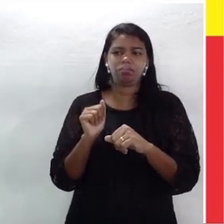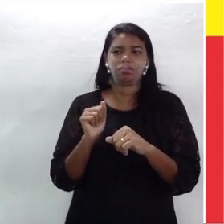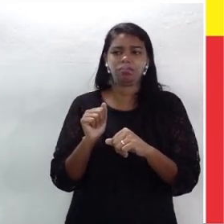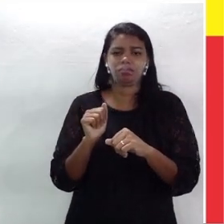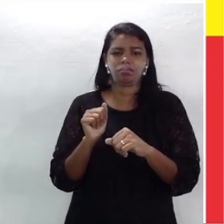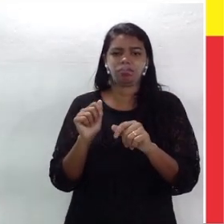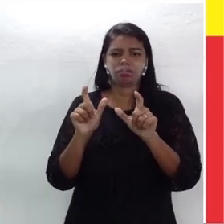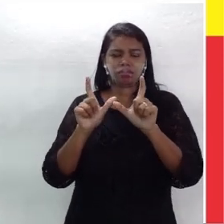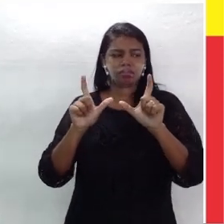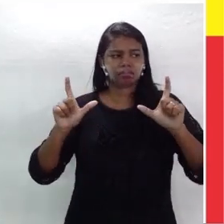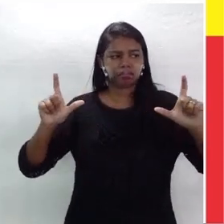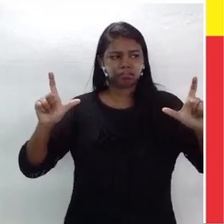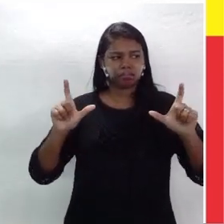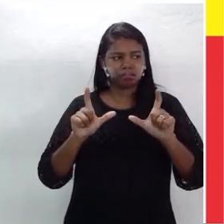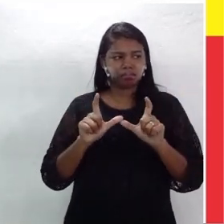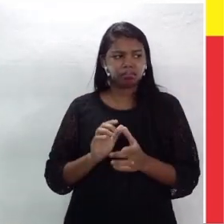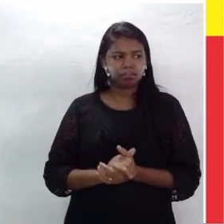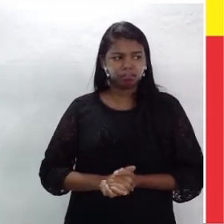de volume.